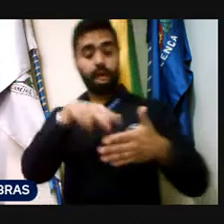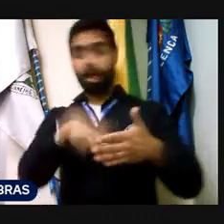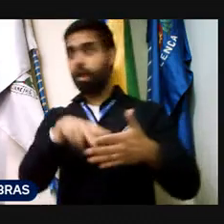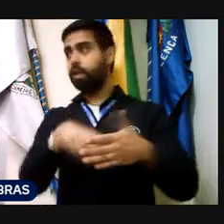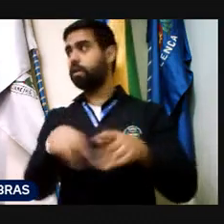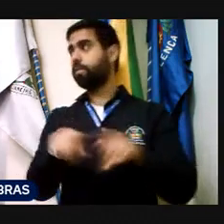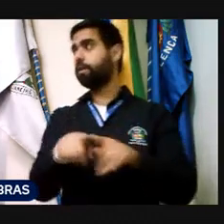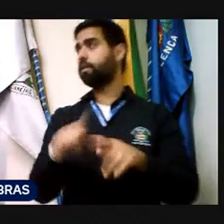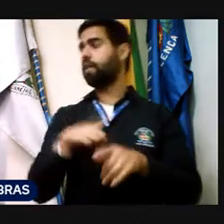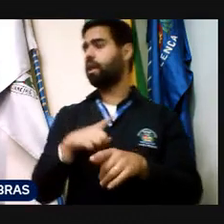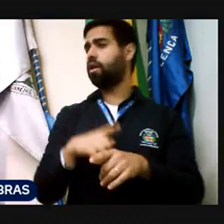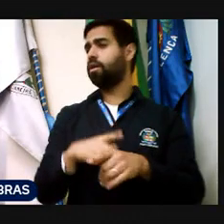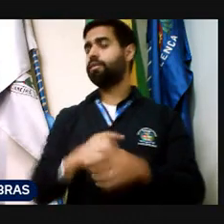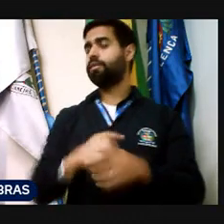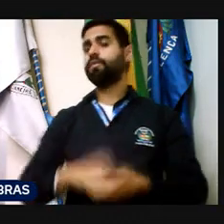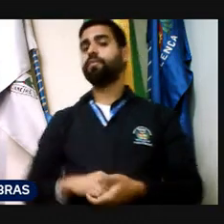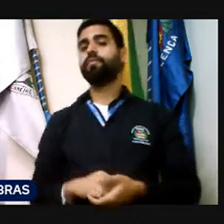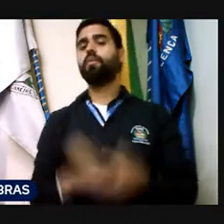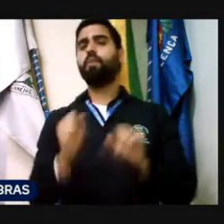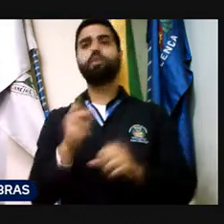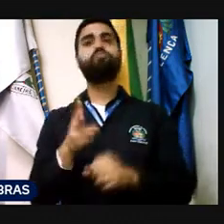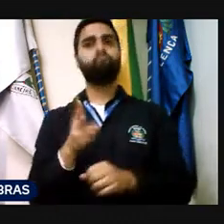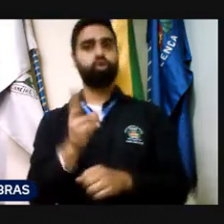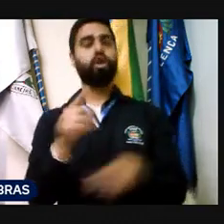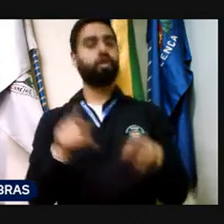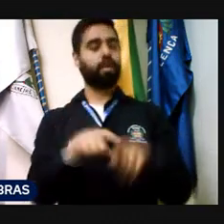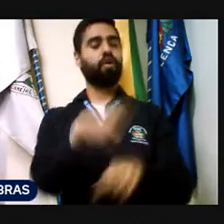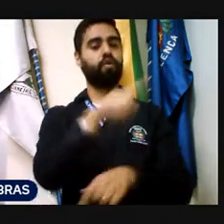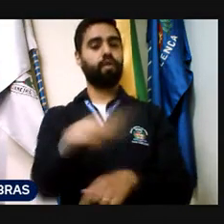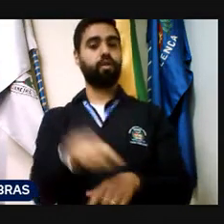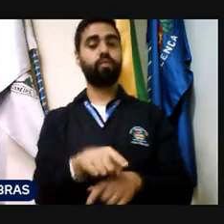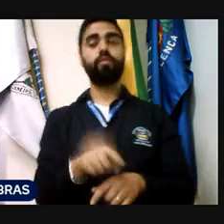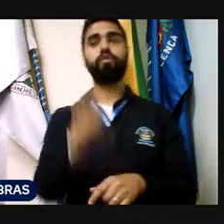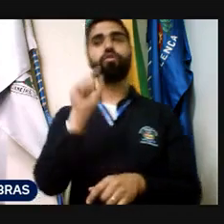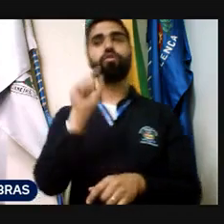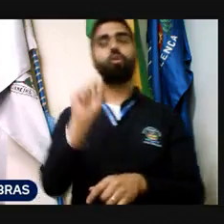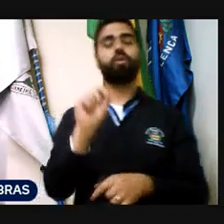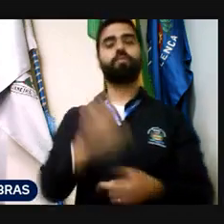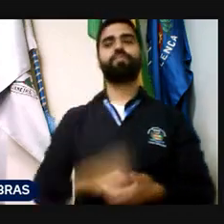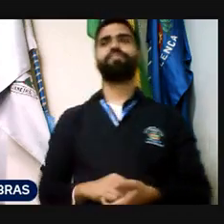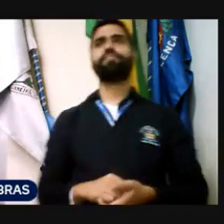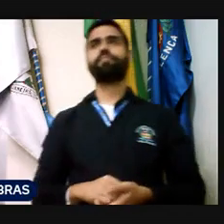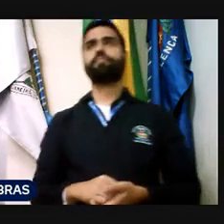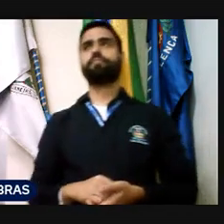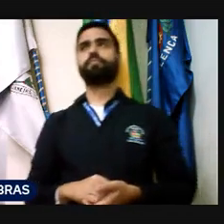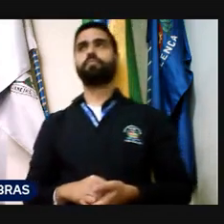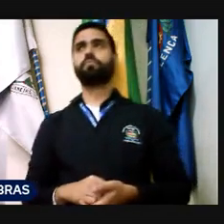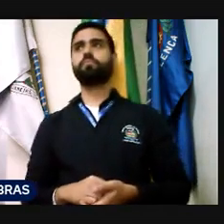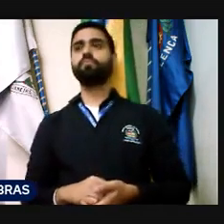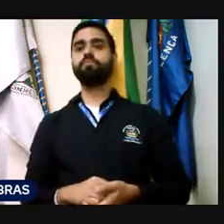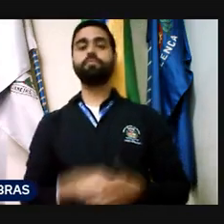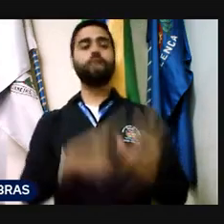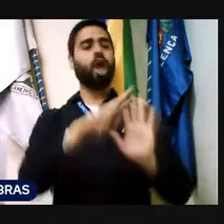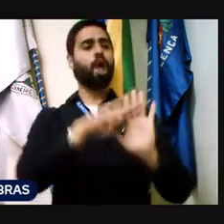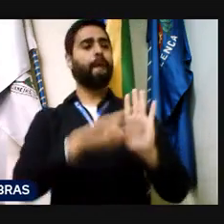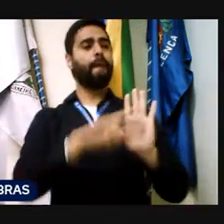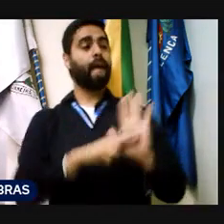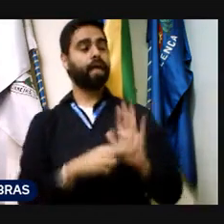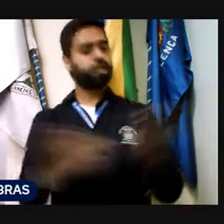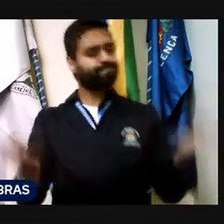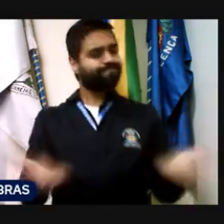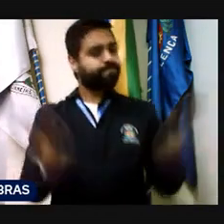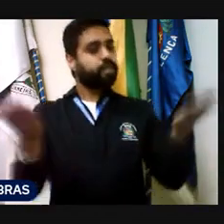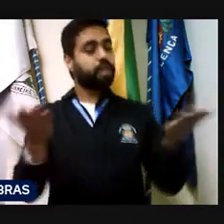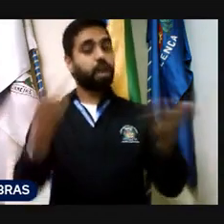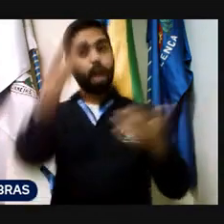aqui a essência de Vossa Excelência, seja mantido presente. Cuida-se, como se vê, de norma que incentiva a